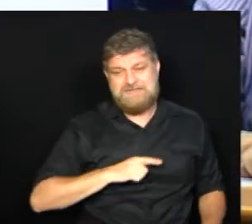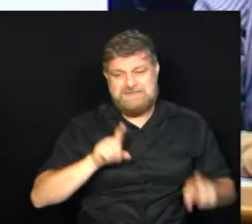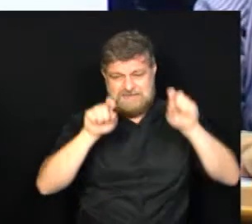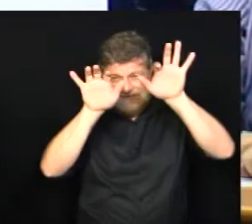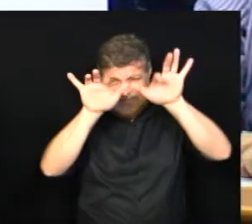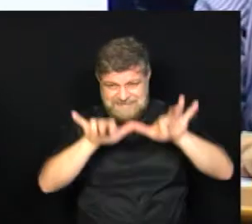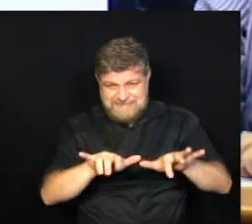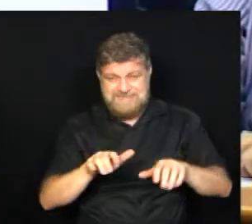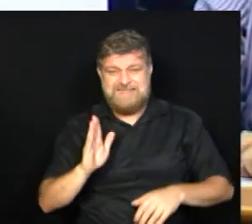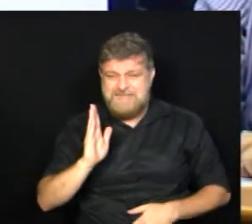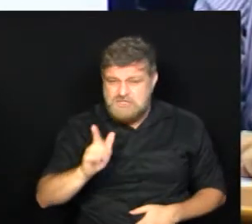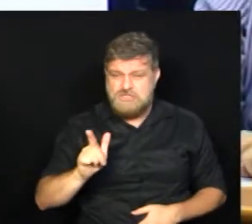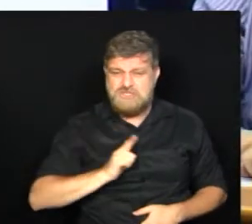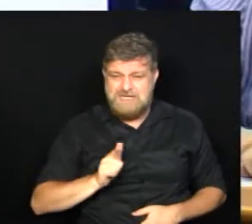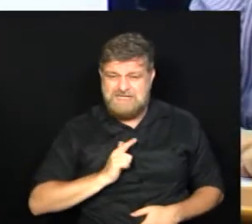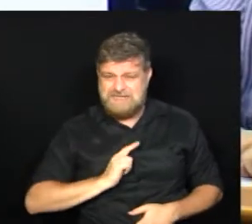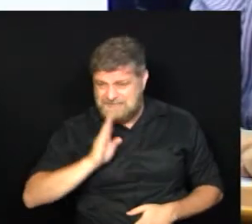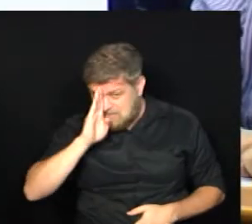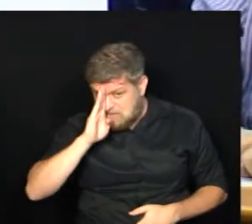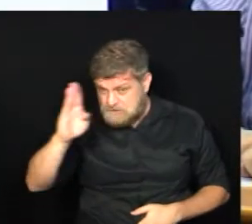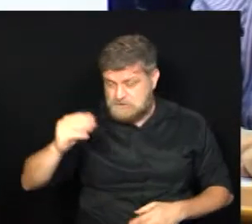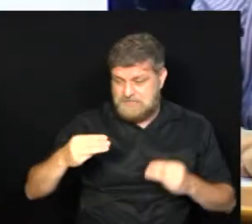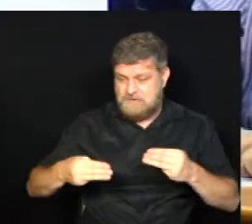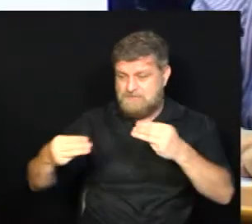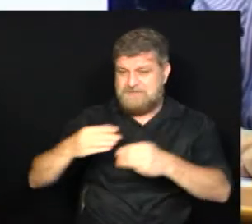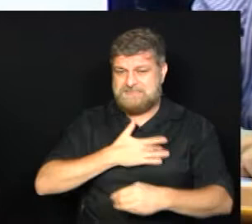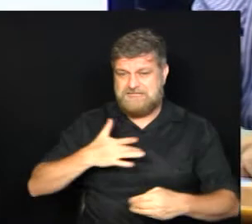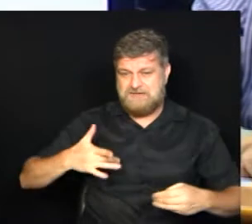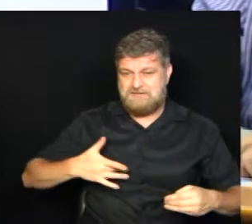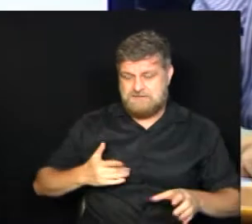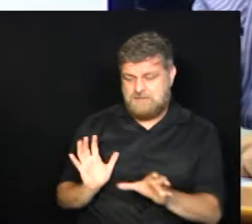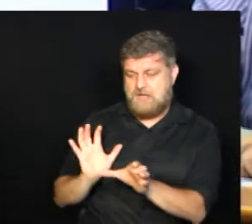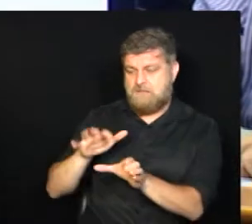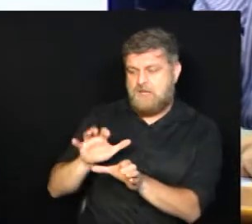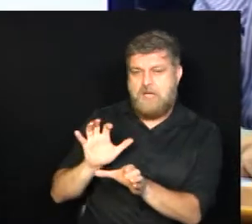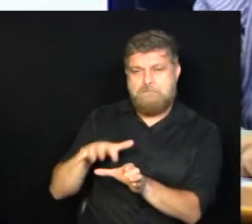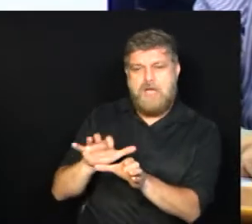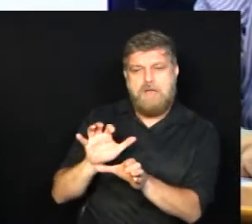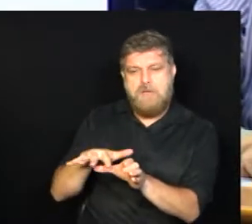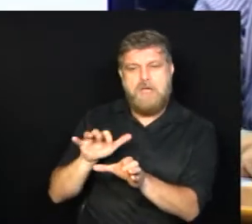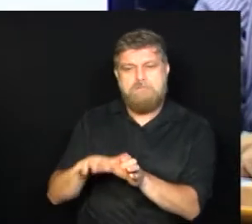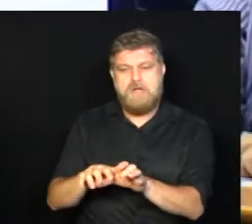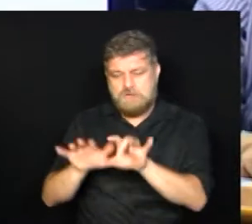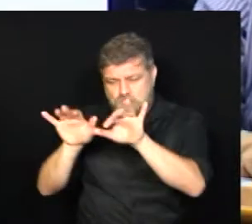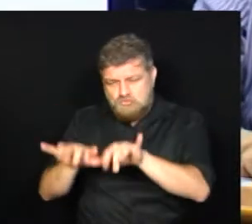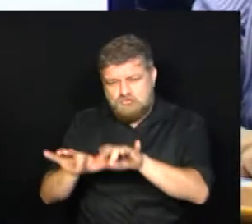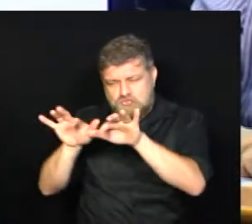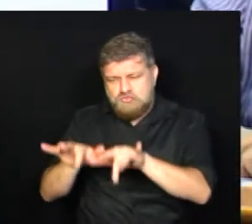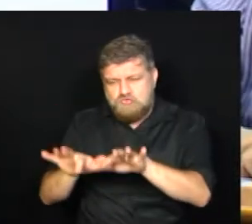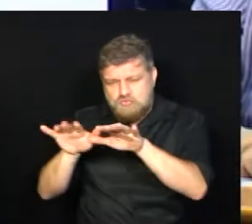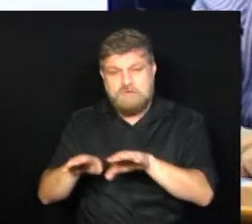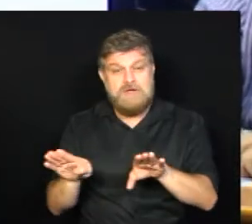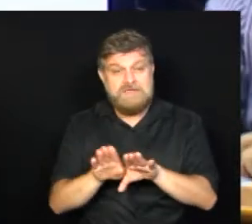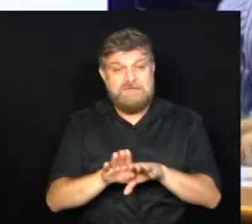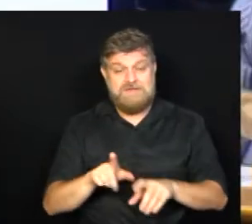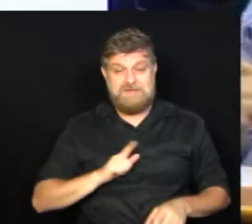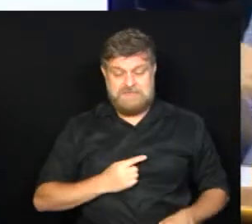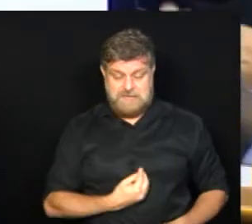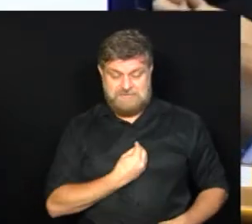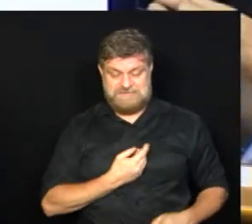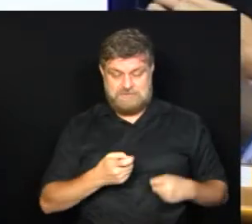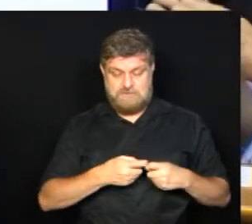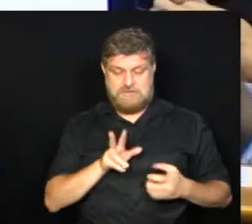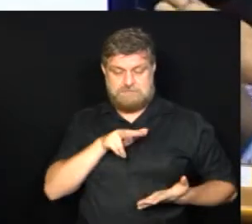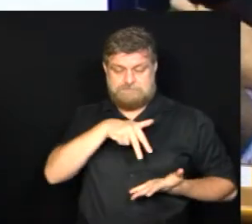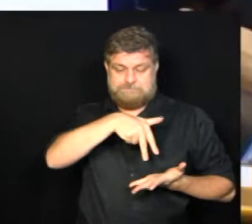para os dados já irem direto ao Ministério da Saúde no momento da vacinação. Teremos até um suporte médico, porque como